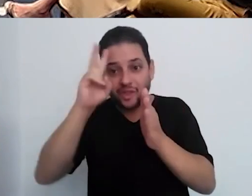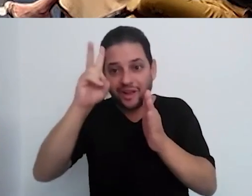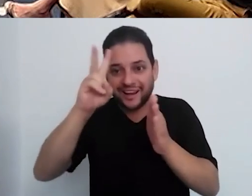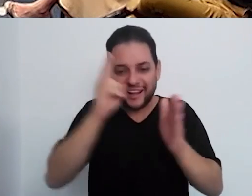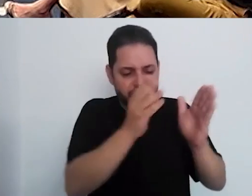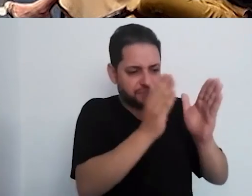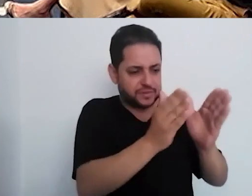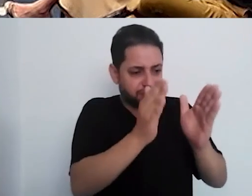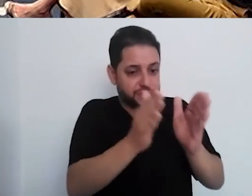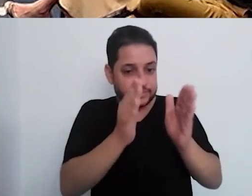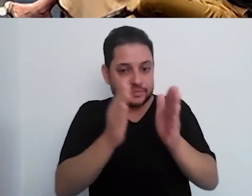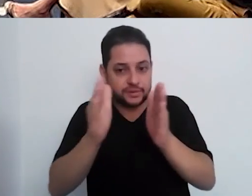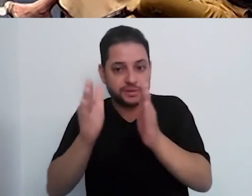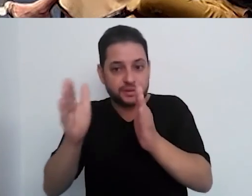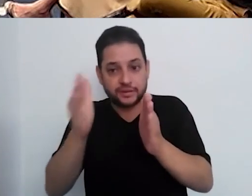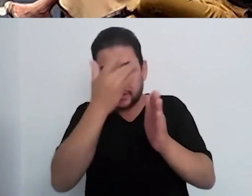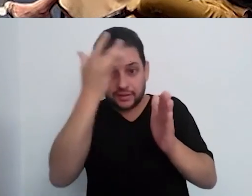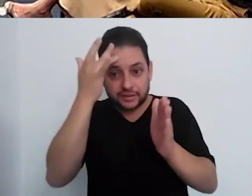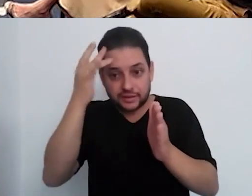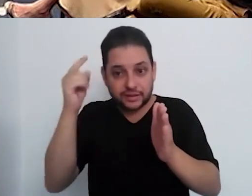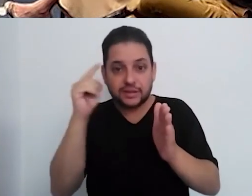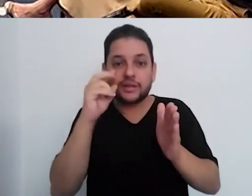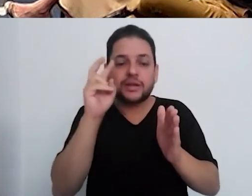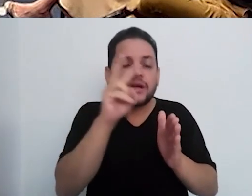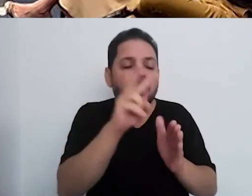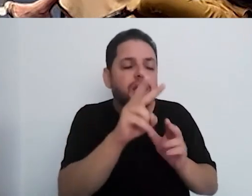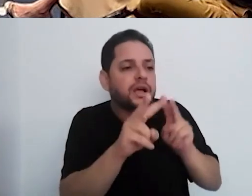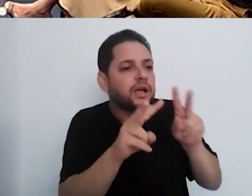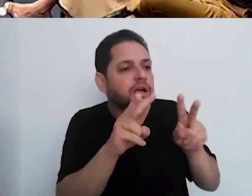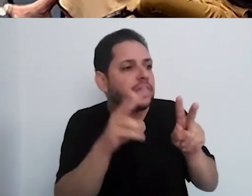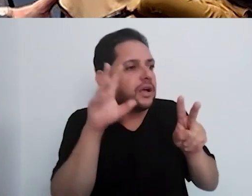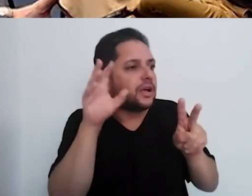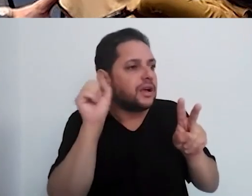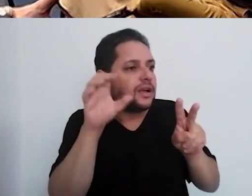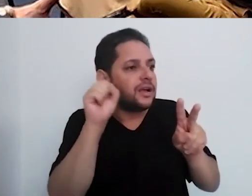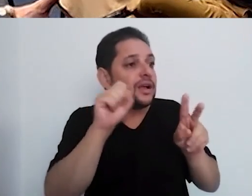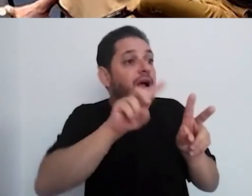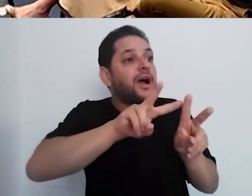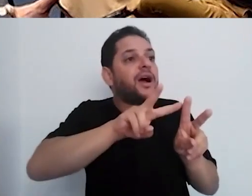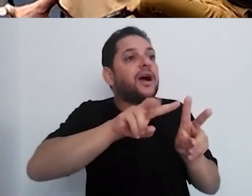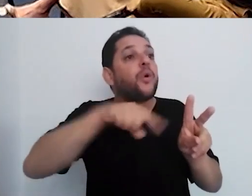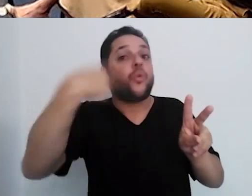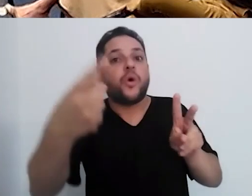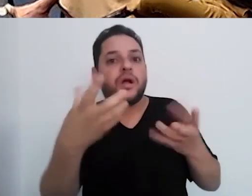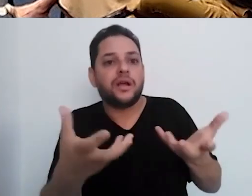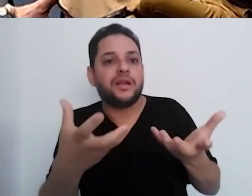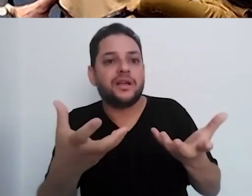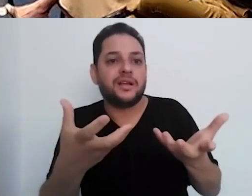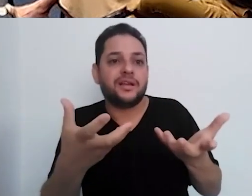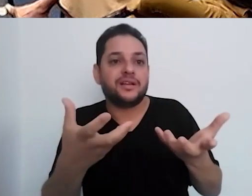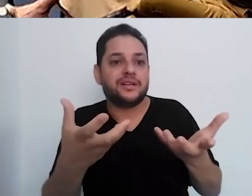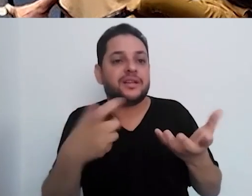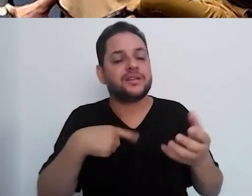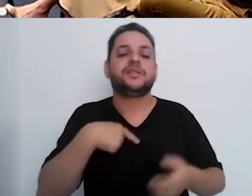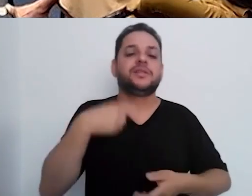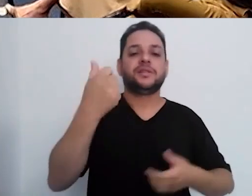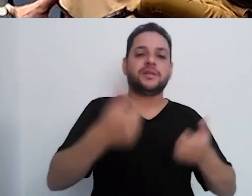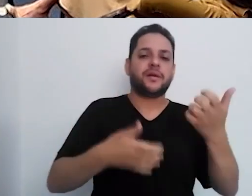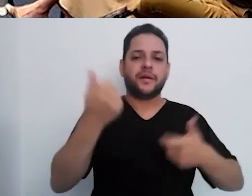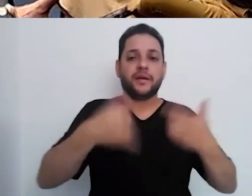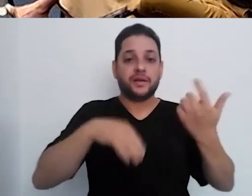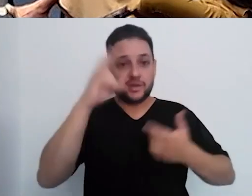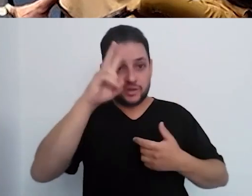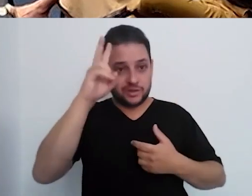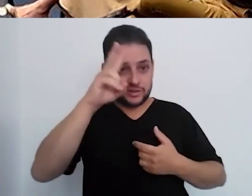com que o ouvinte quisesse passar de um episódio para o outro. Isso no Praia é fácil. Isso no Praia é muito fácil. Você está contando uma história, não exatamente em